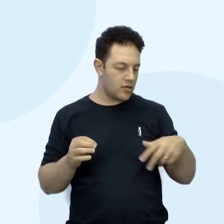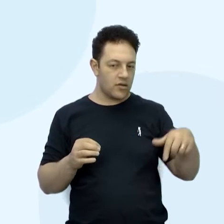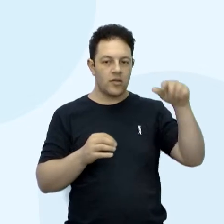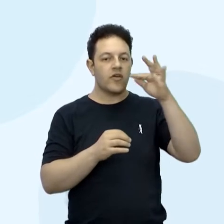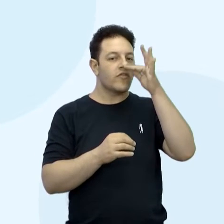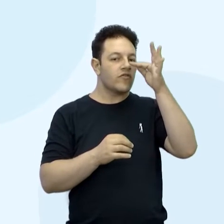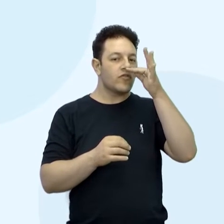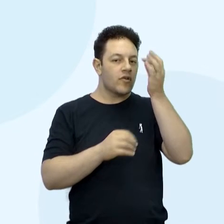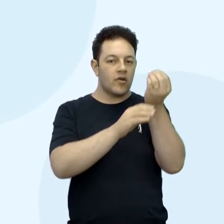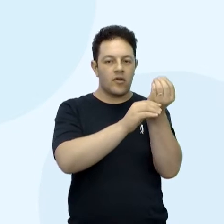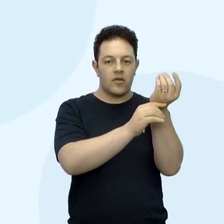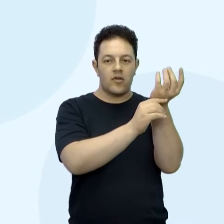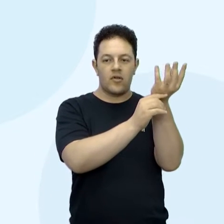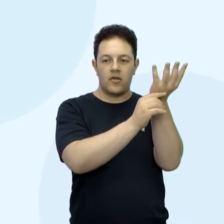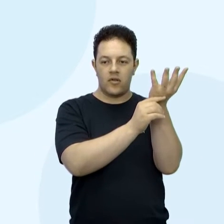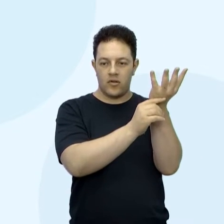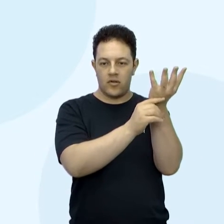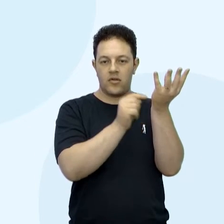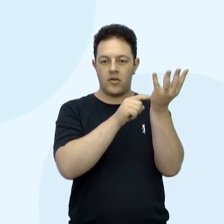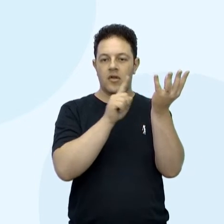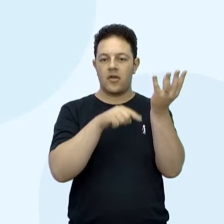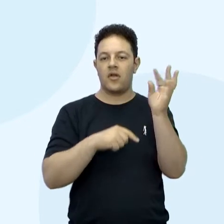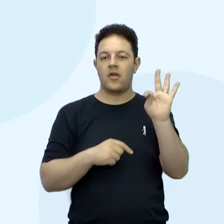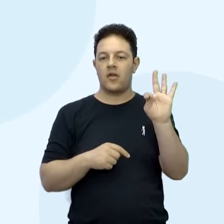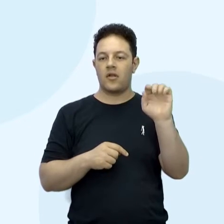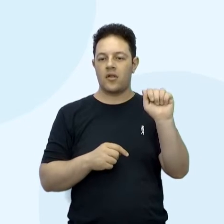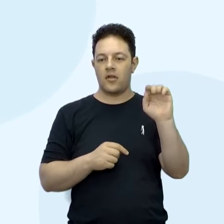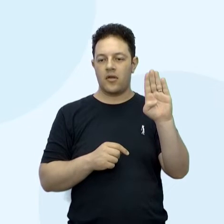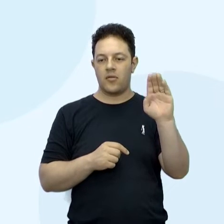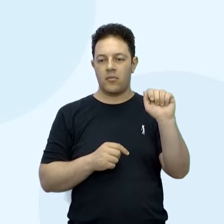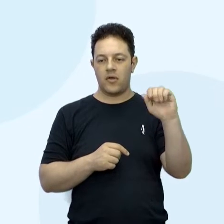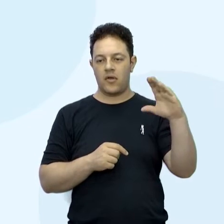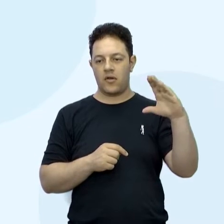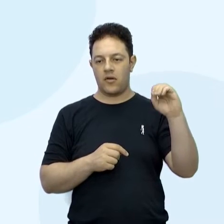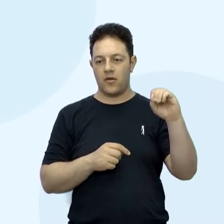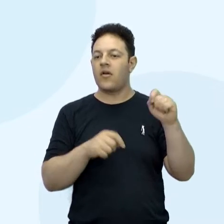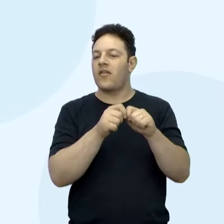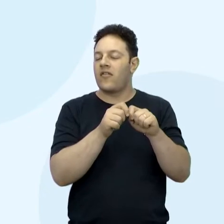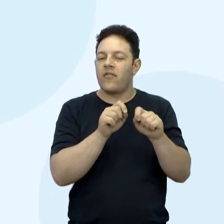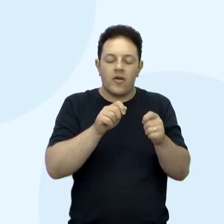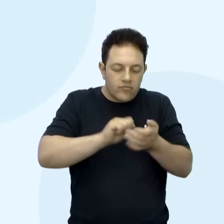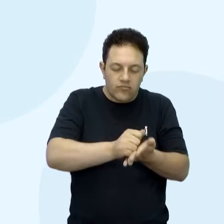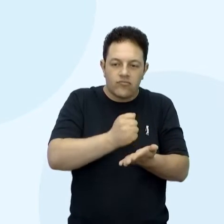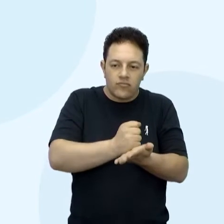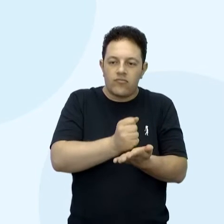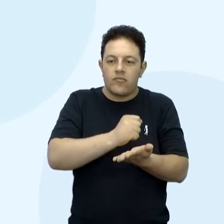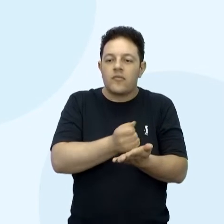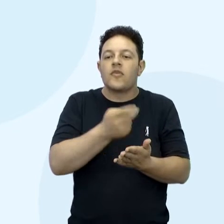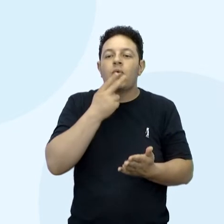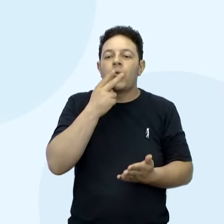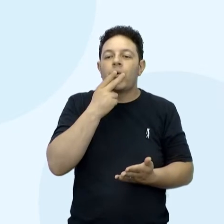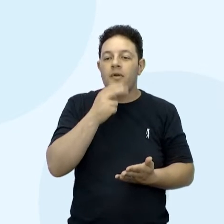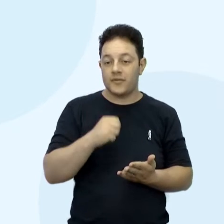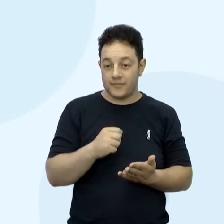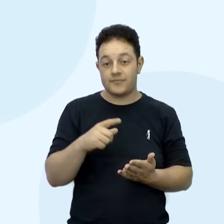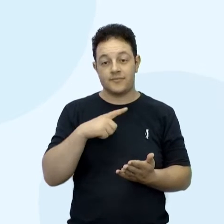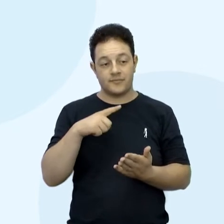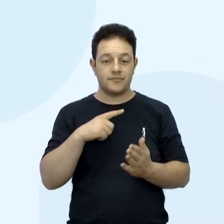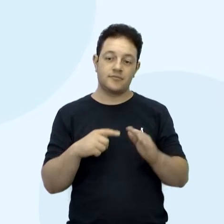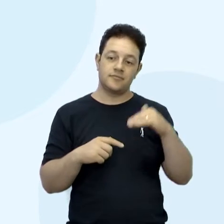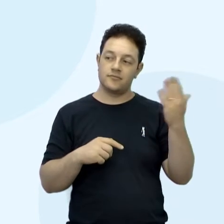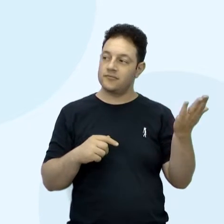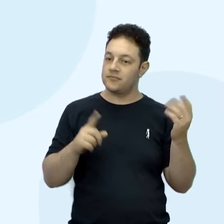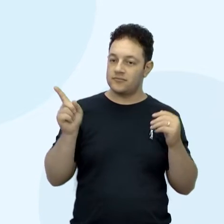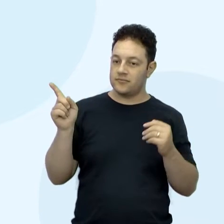lado, nós temos um ramo de tabaco, que era usado para fazer cigarro. Então, nós temos o tabaco